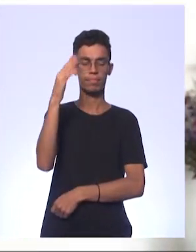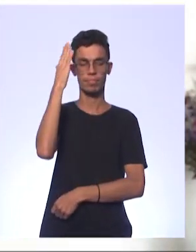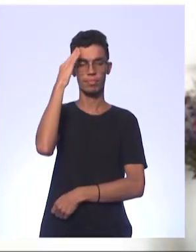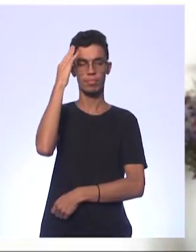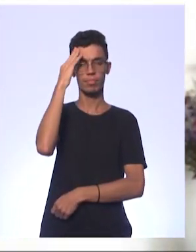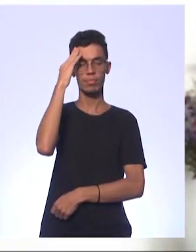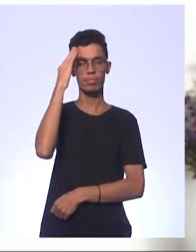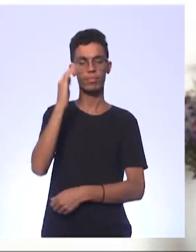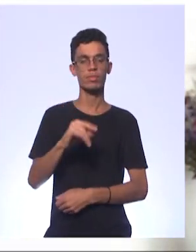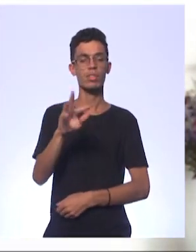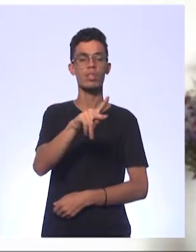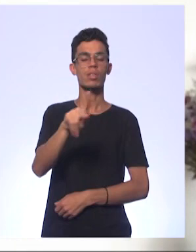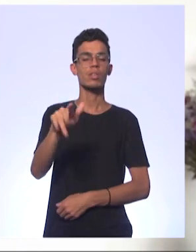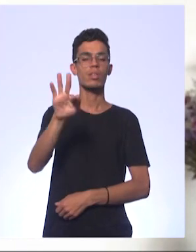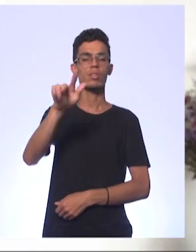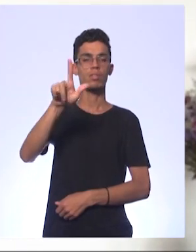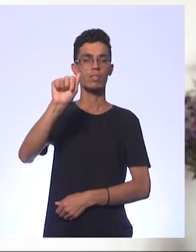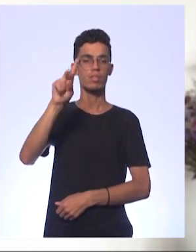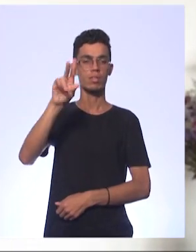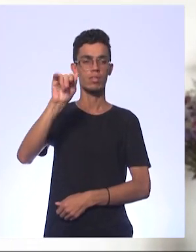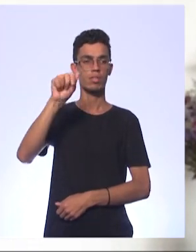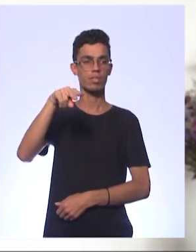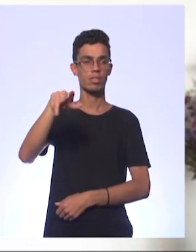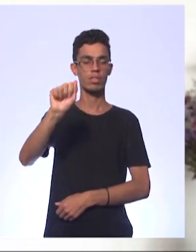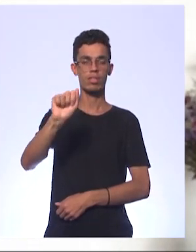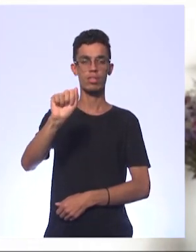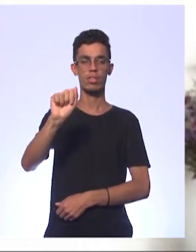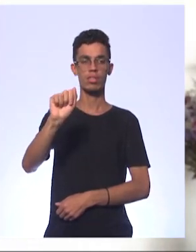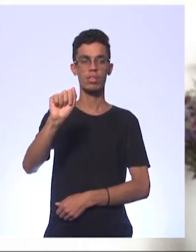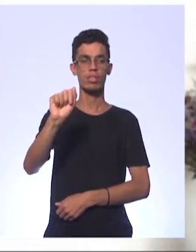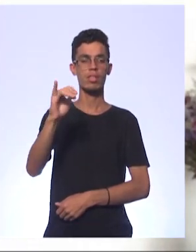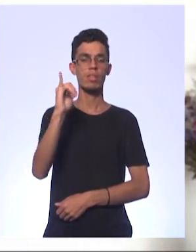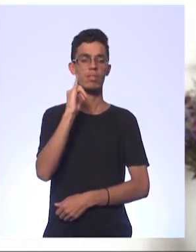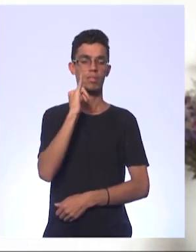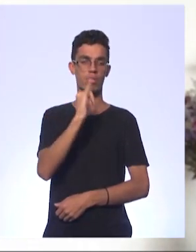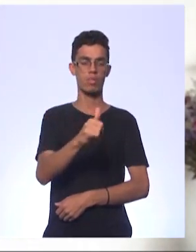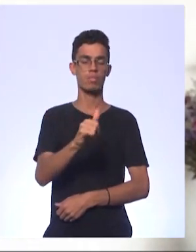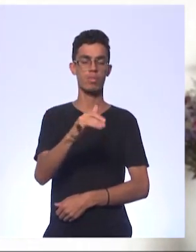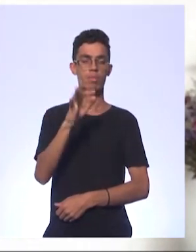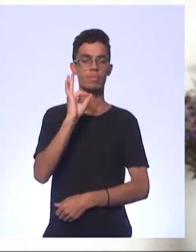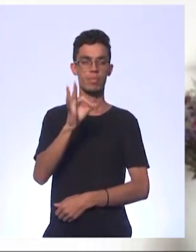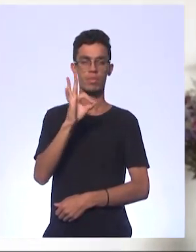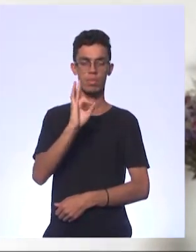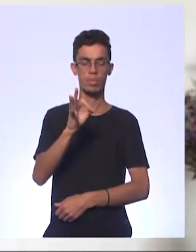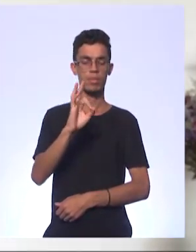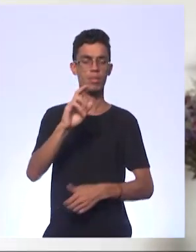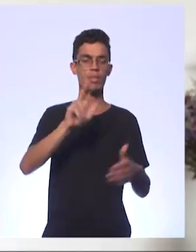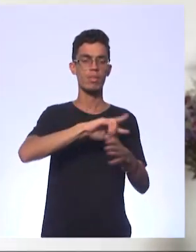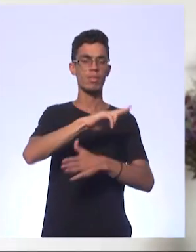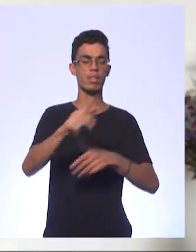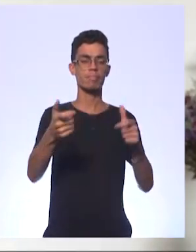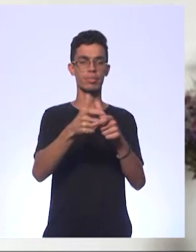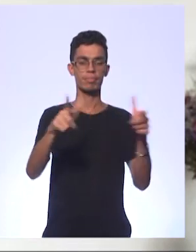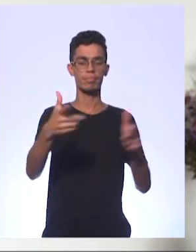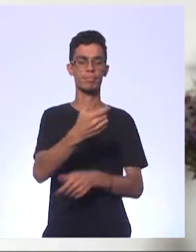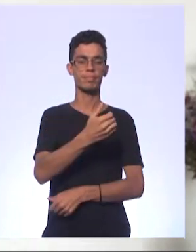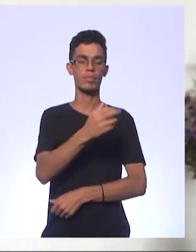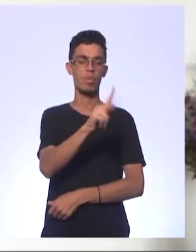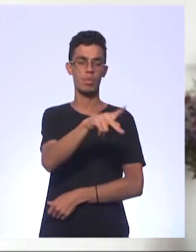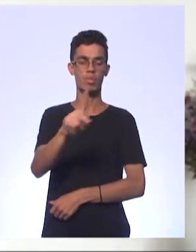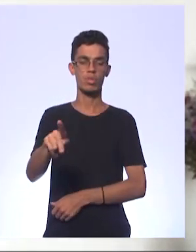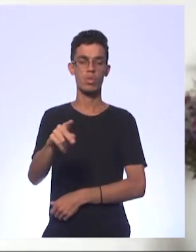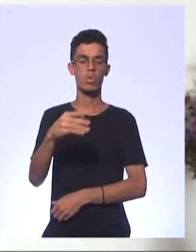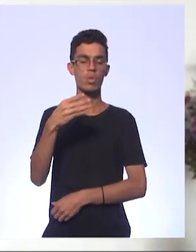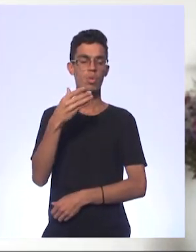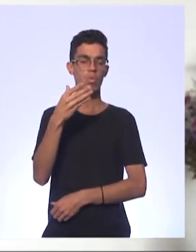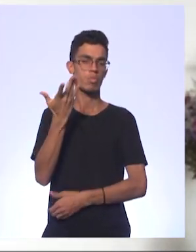né? A professora Flaviana diz que Chico Soares, perfeito, muitos professores, não vou ter como ler o nome de